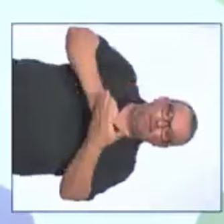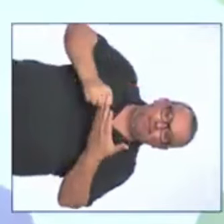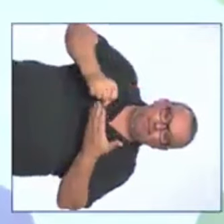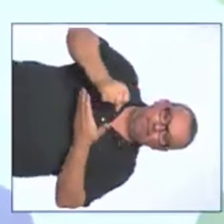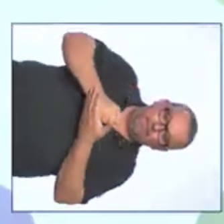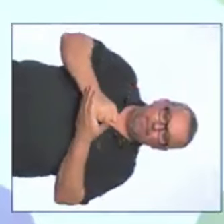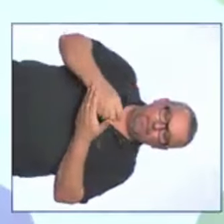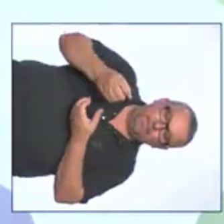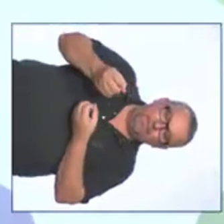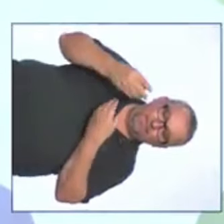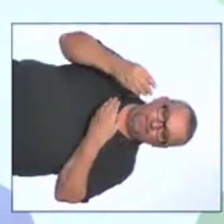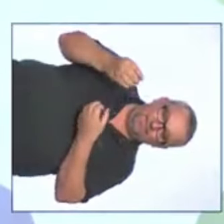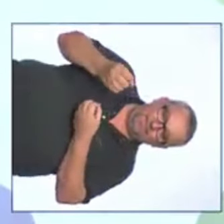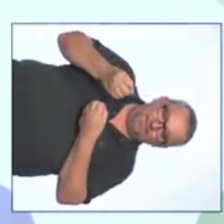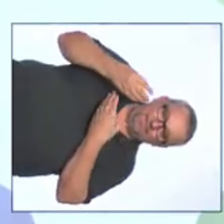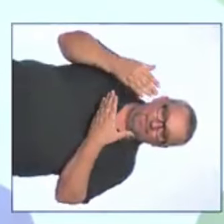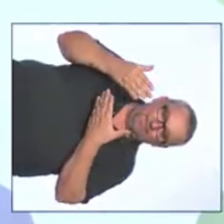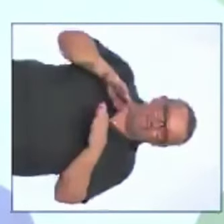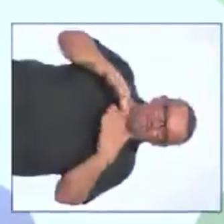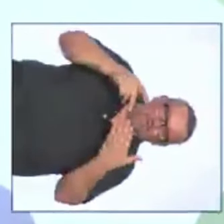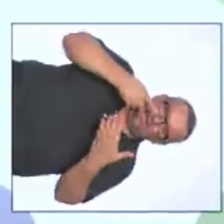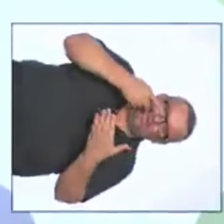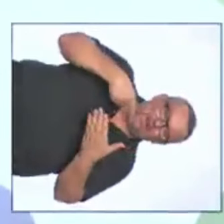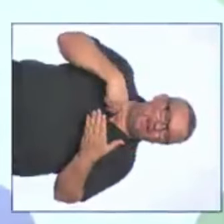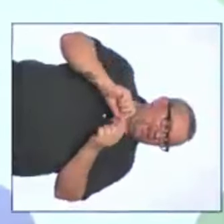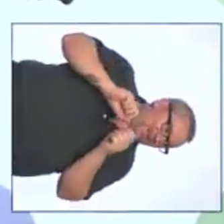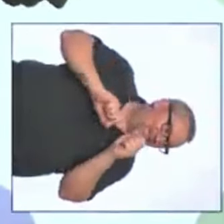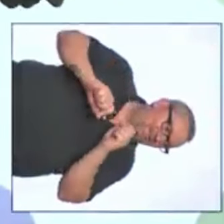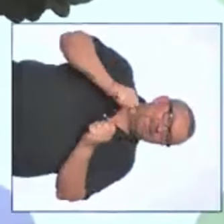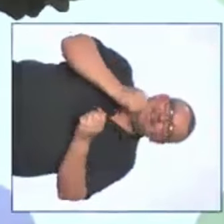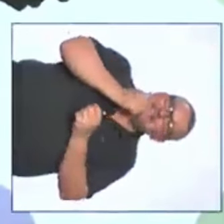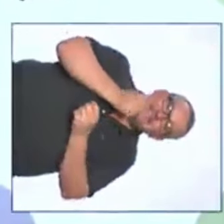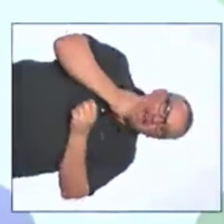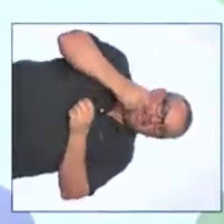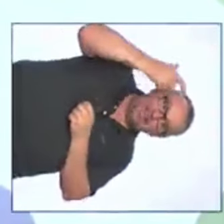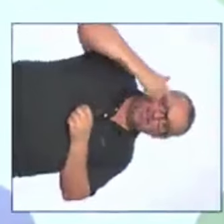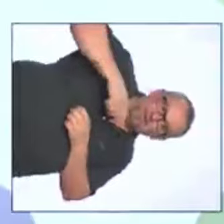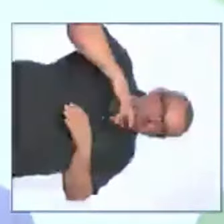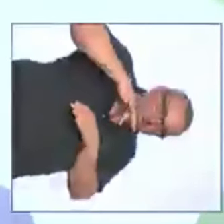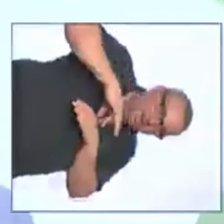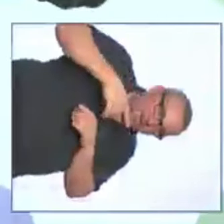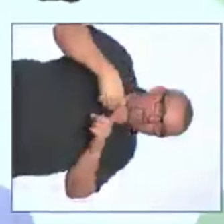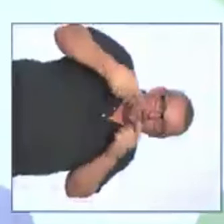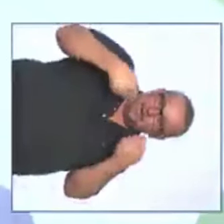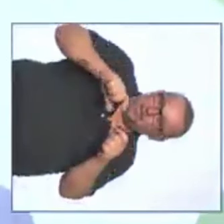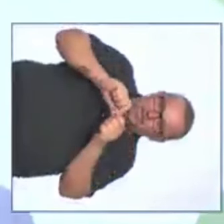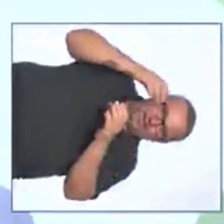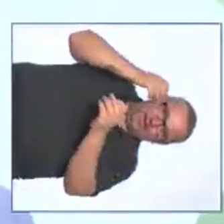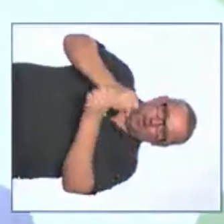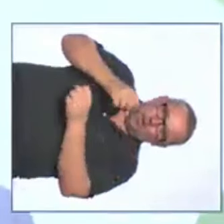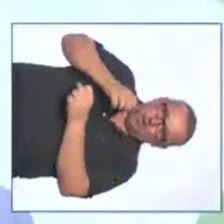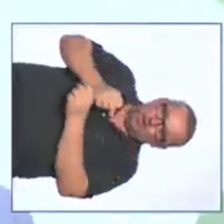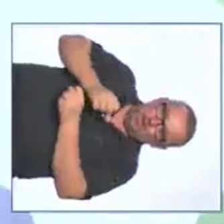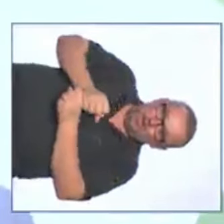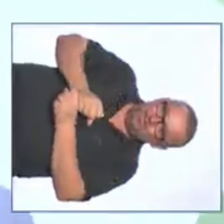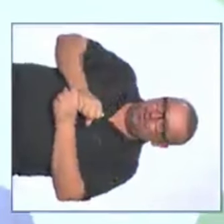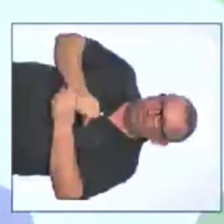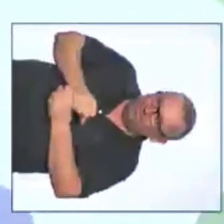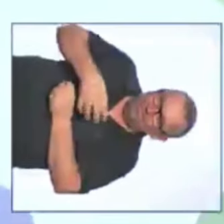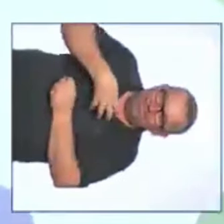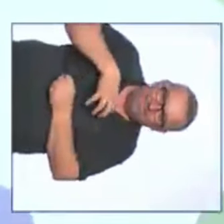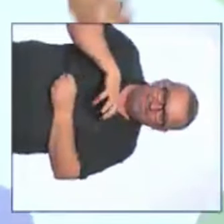em dados né quando a galera fala eu quero fazer ciências humanas porque eu não preciso fazer conta eu quero fazer